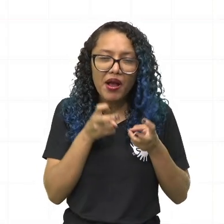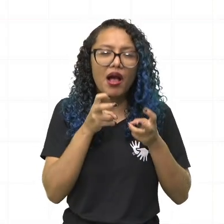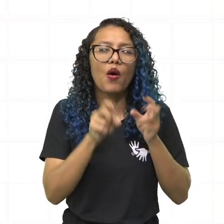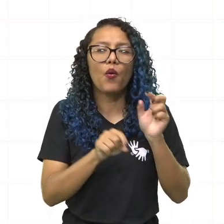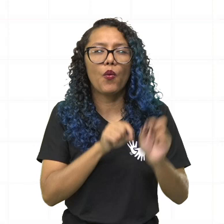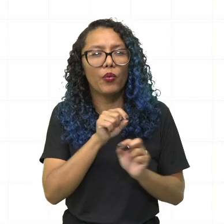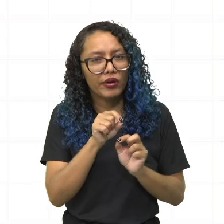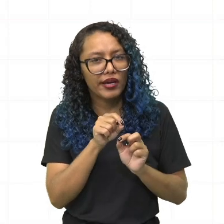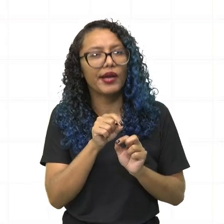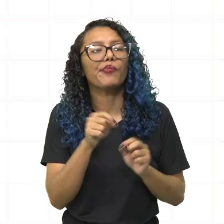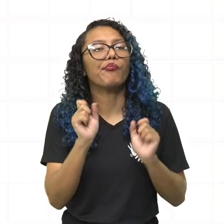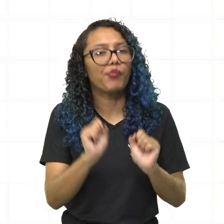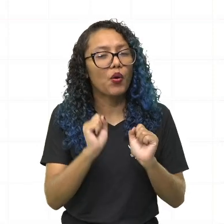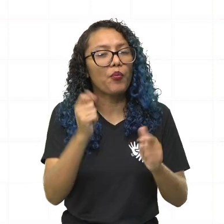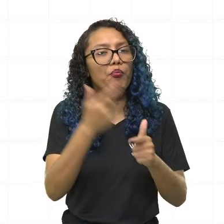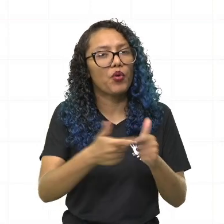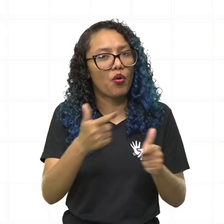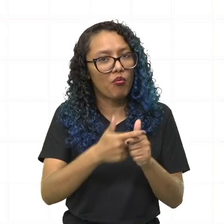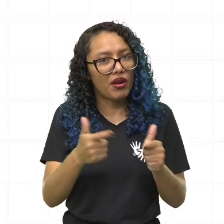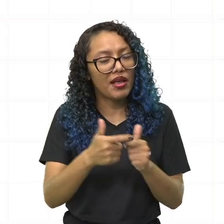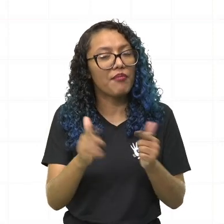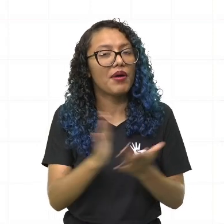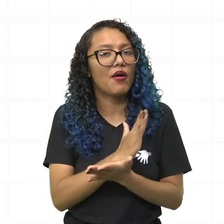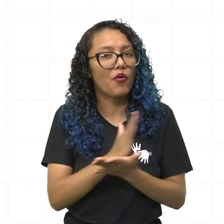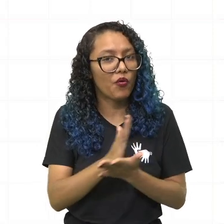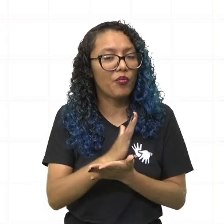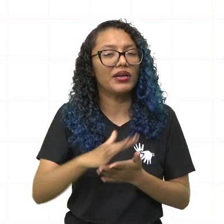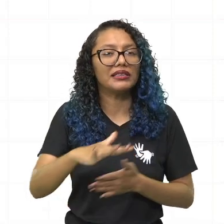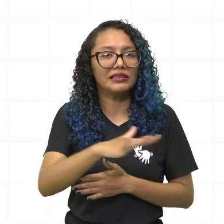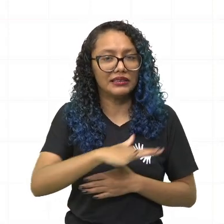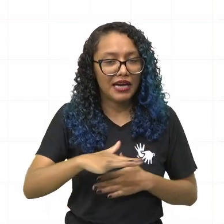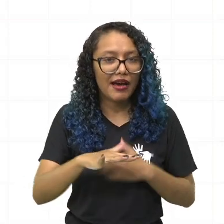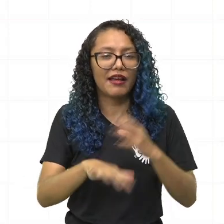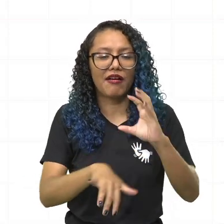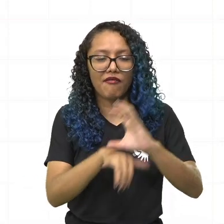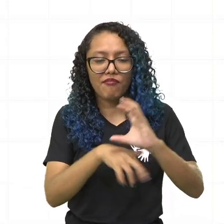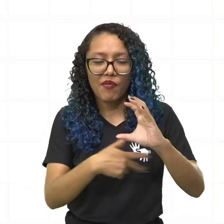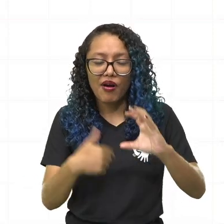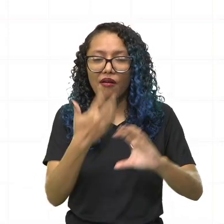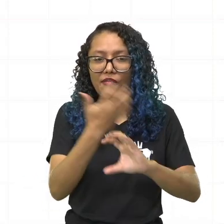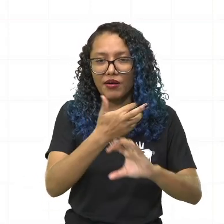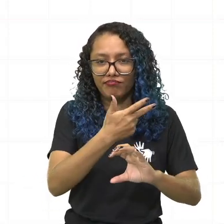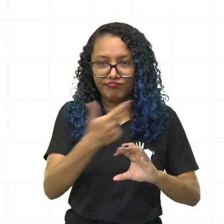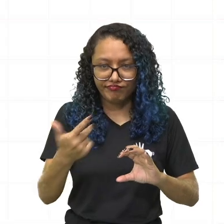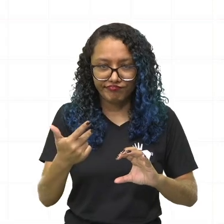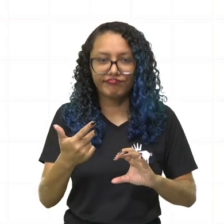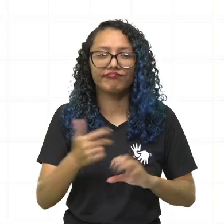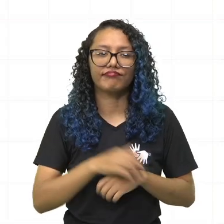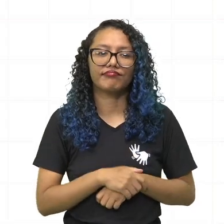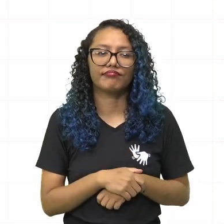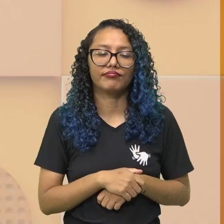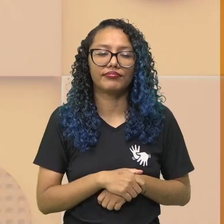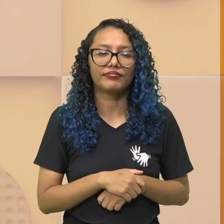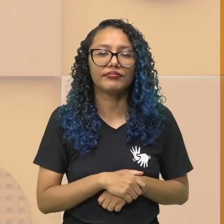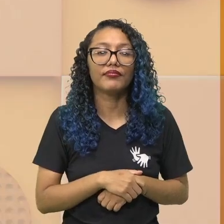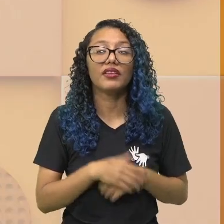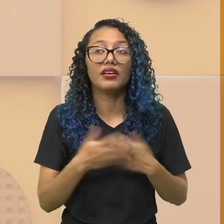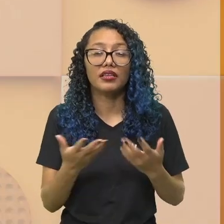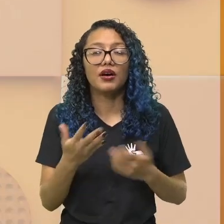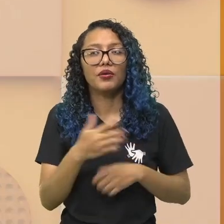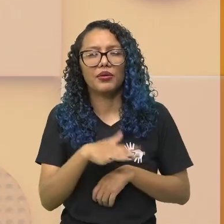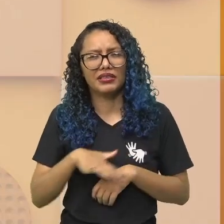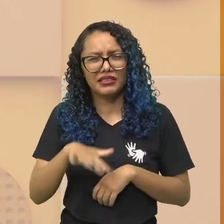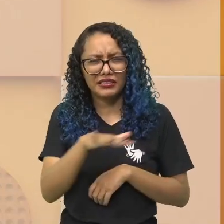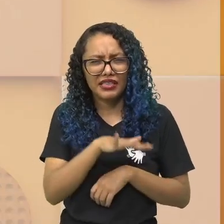mesmo, né, nas espécies humanas. Então, pessoal, as áreas de preservação, as unidades de conservação de